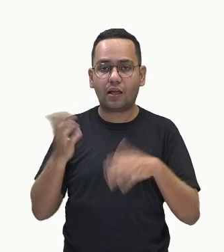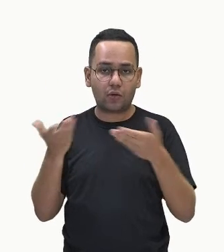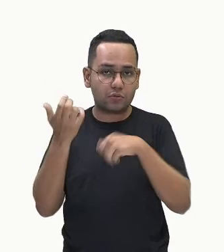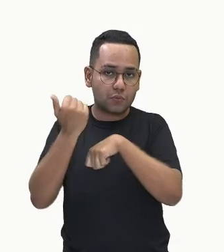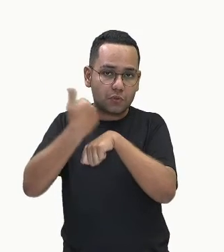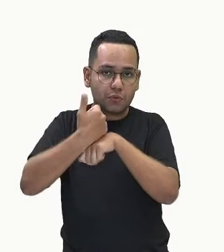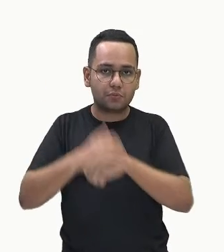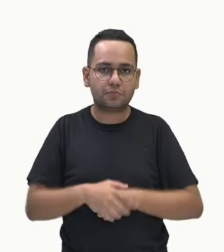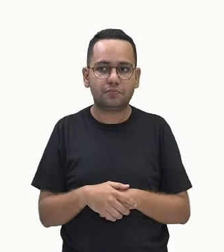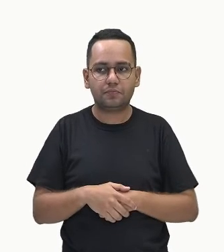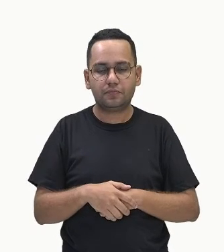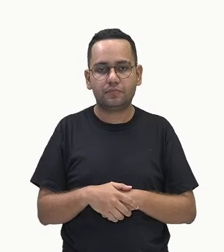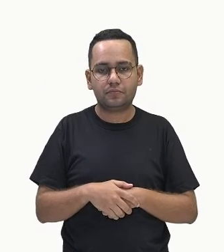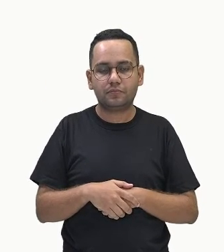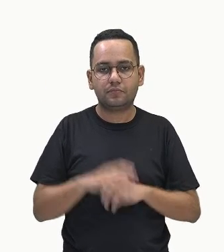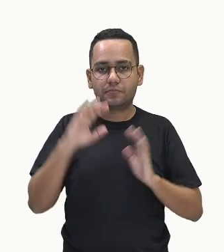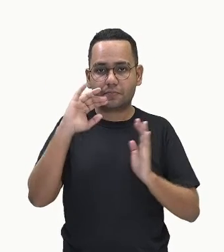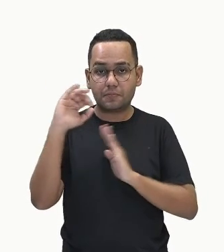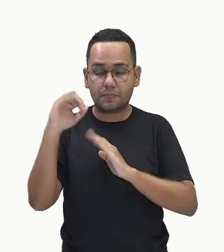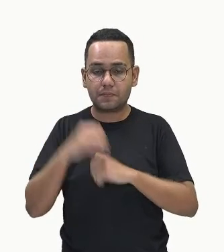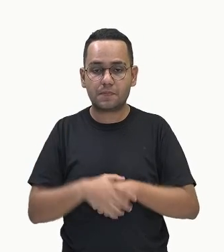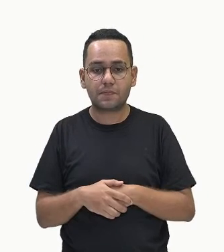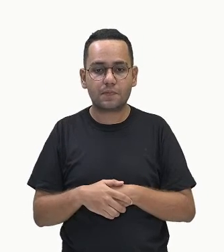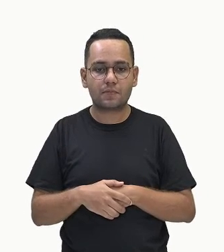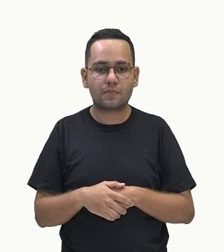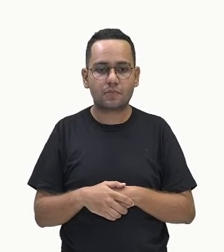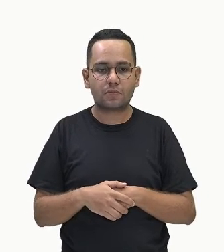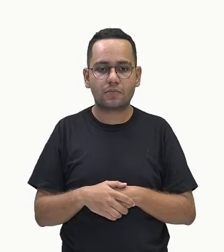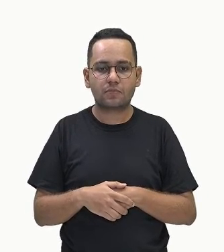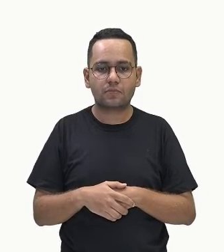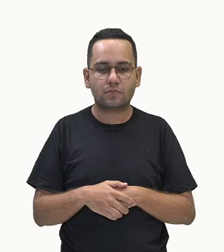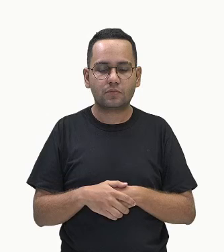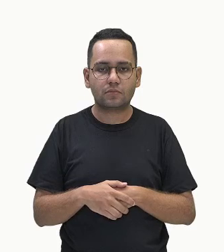Vamos colocar, então, aí cada um no seu lugar.